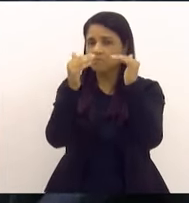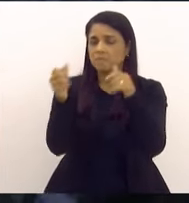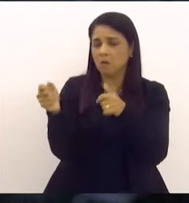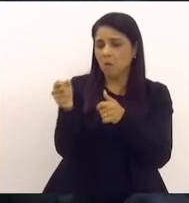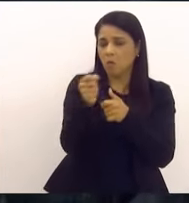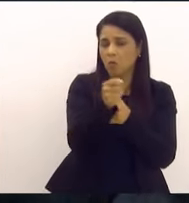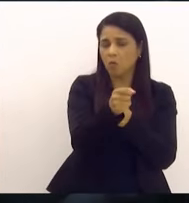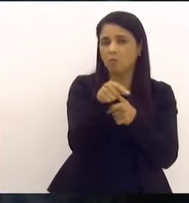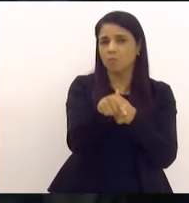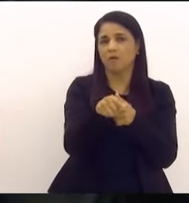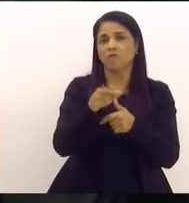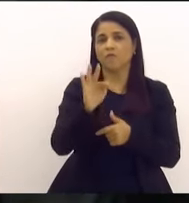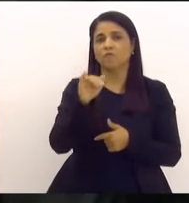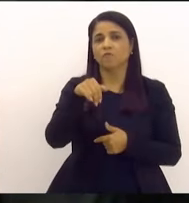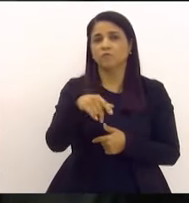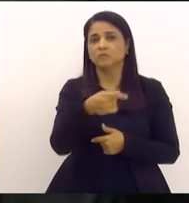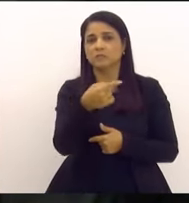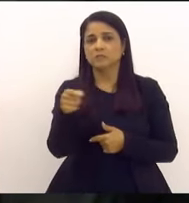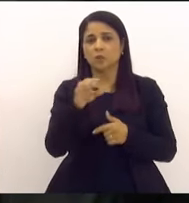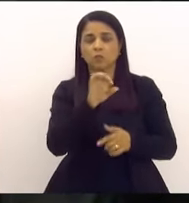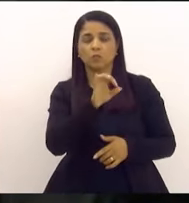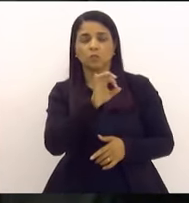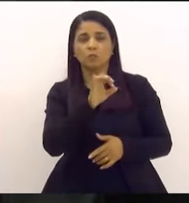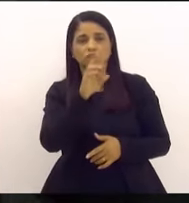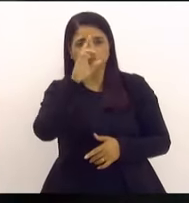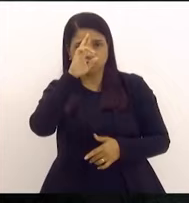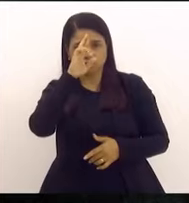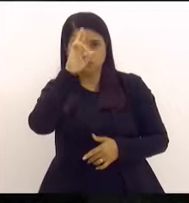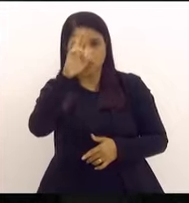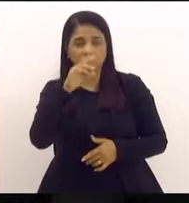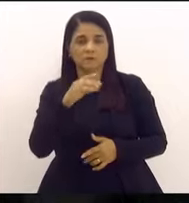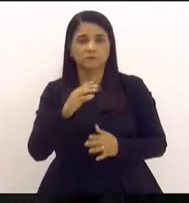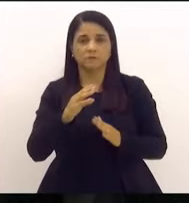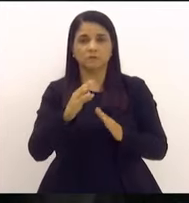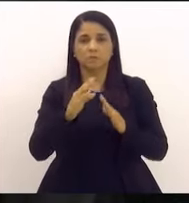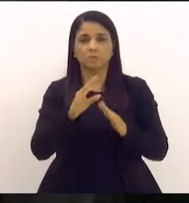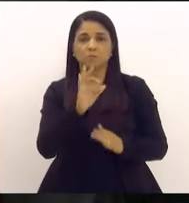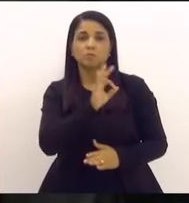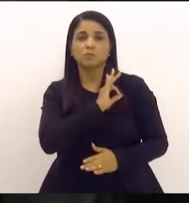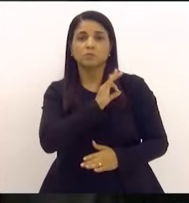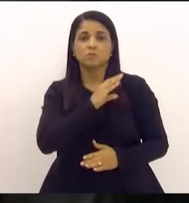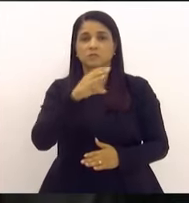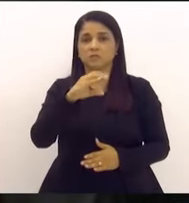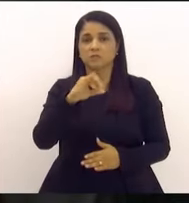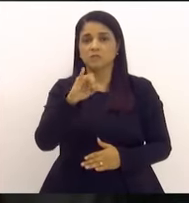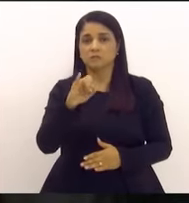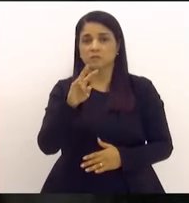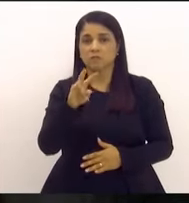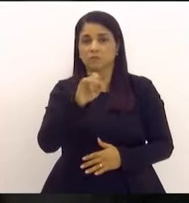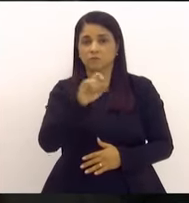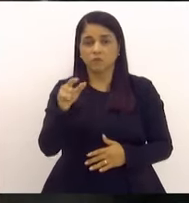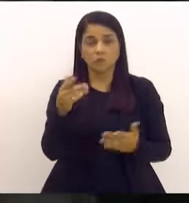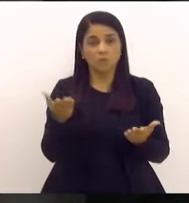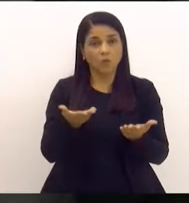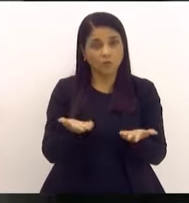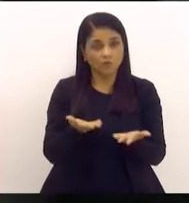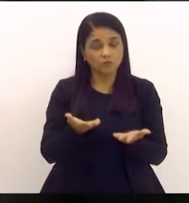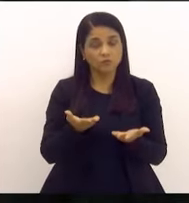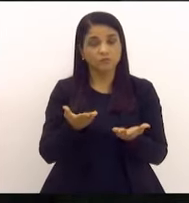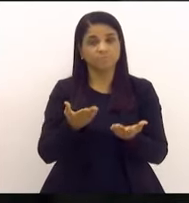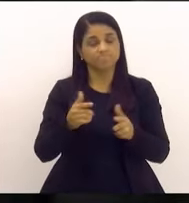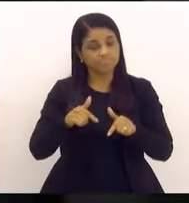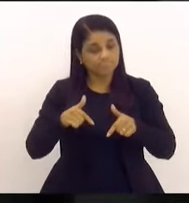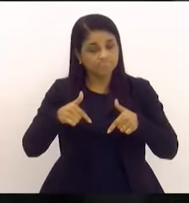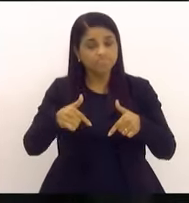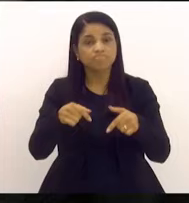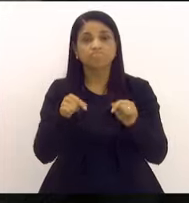função de delegado de polícia, de chefe da Polícia Civil. O que se pretendeu enfrentar nesse momento foi